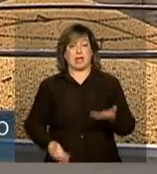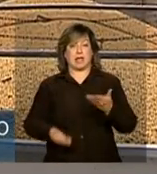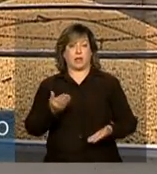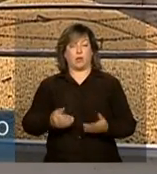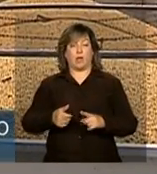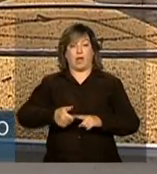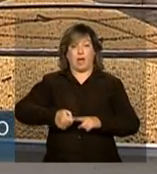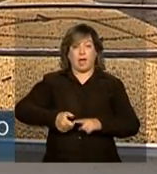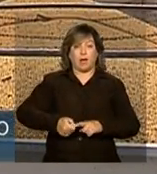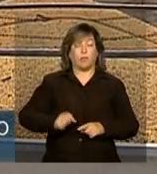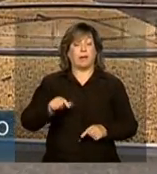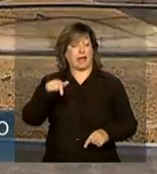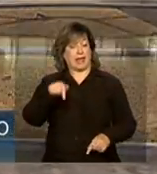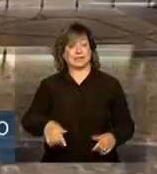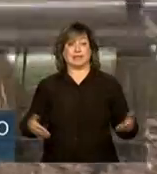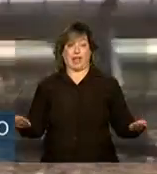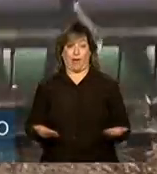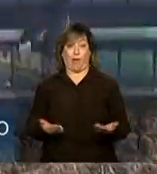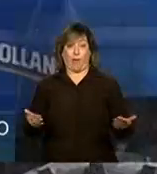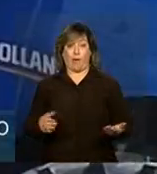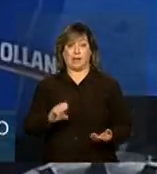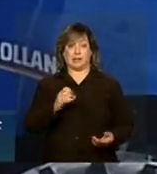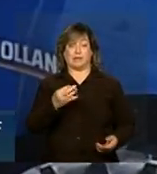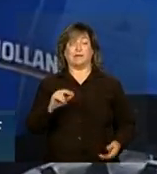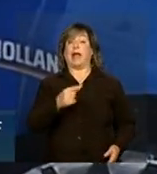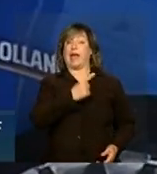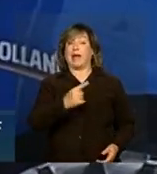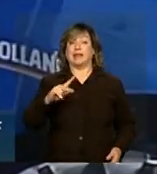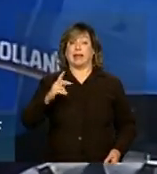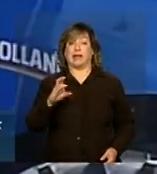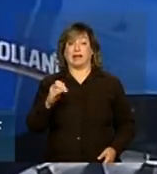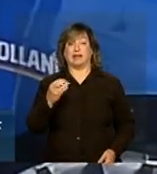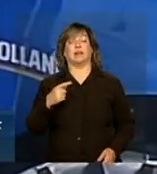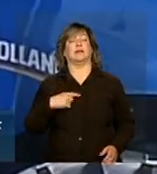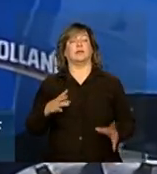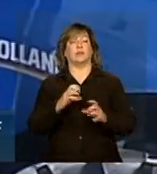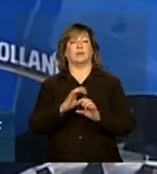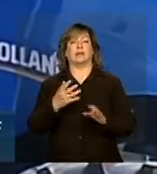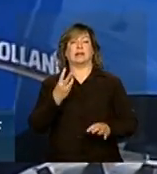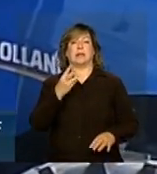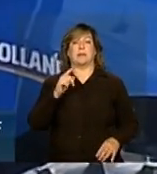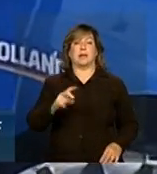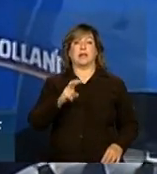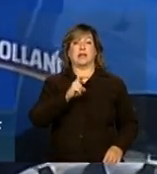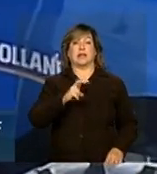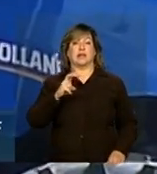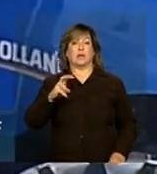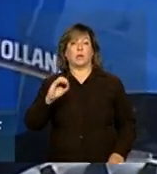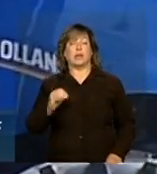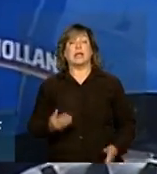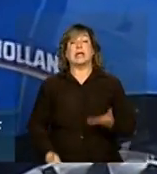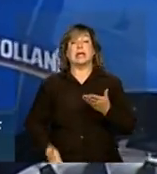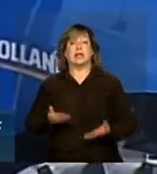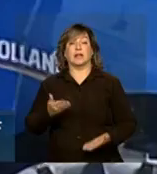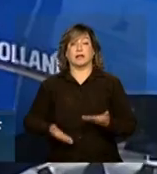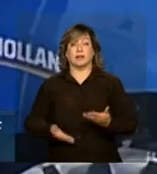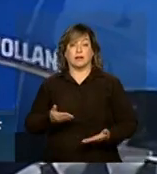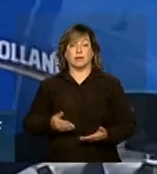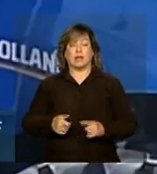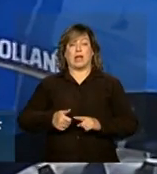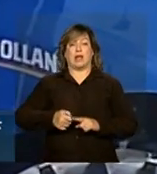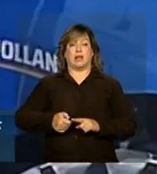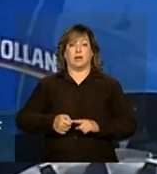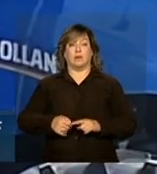grãos e nessa safra cada hectare está produzindo aí em torno de 3.550 kg de